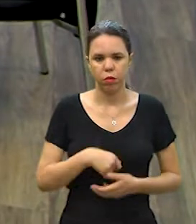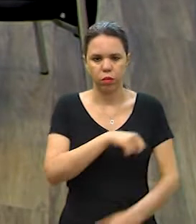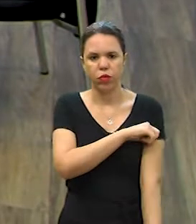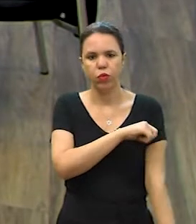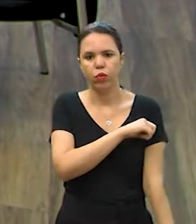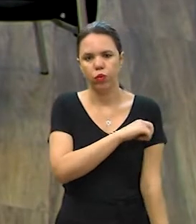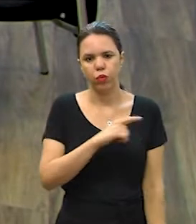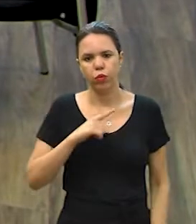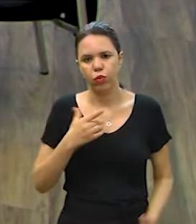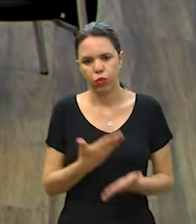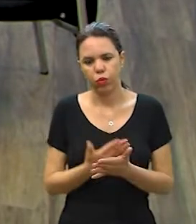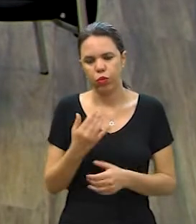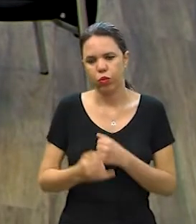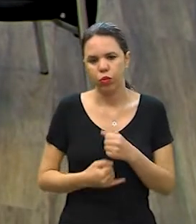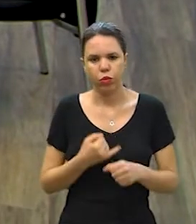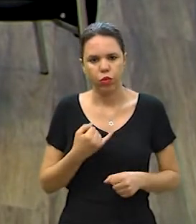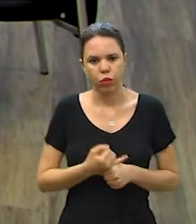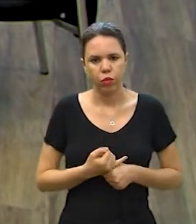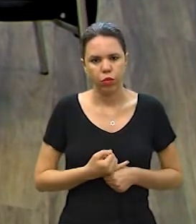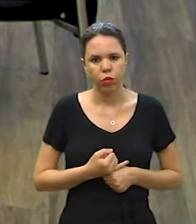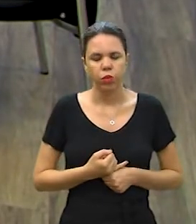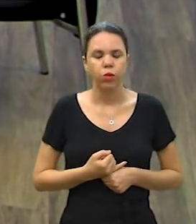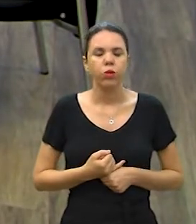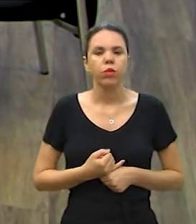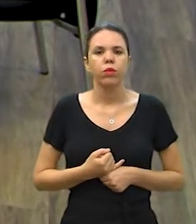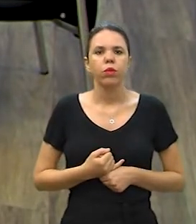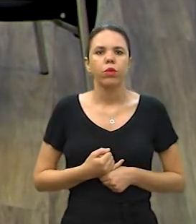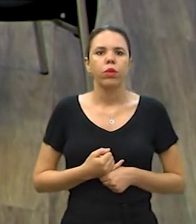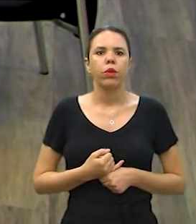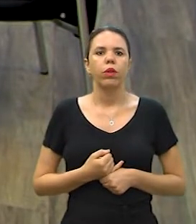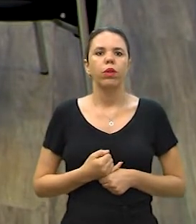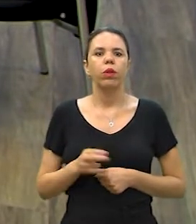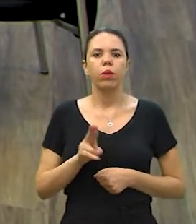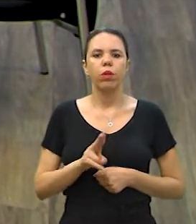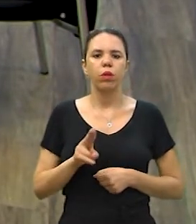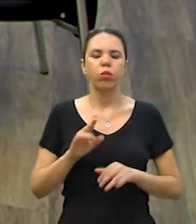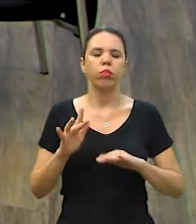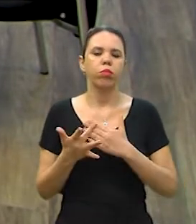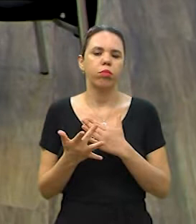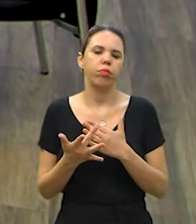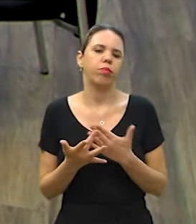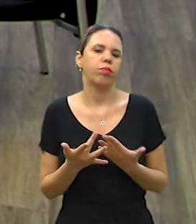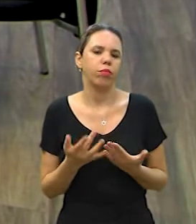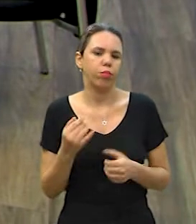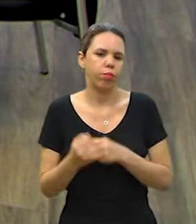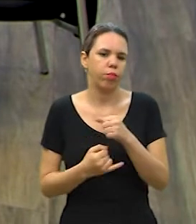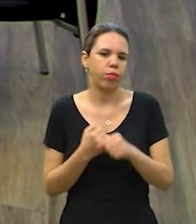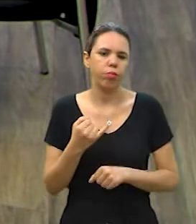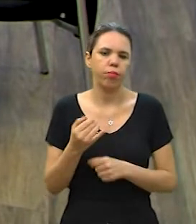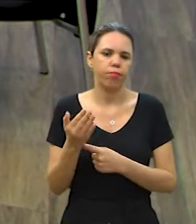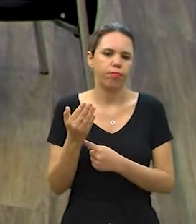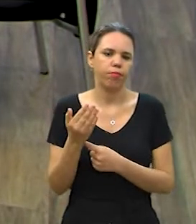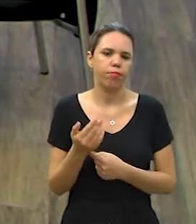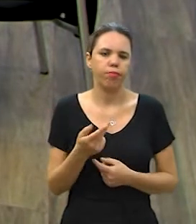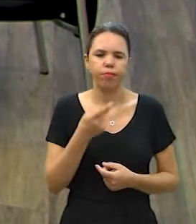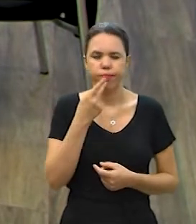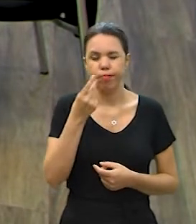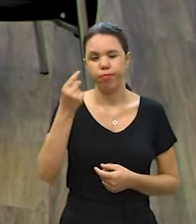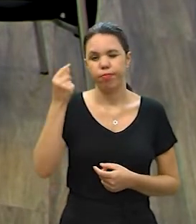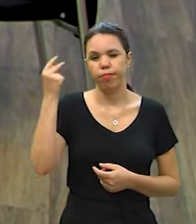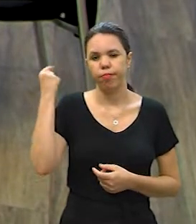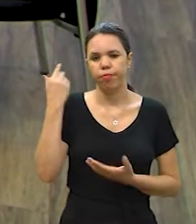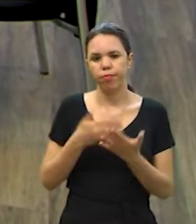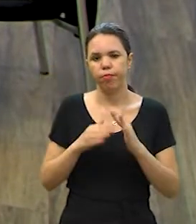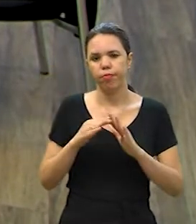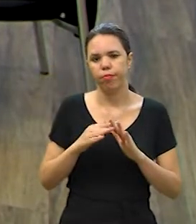ter aulas online e usar as mídias, né? Que a gente vem falando há muito tempo, que as escolas,